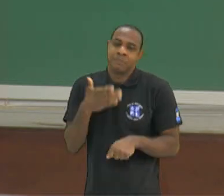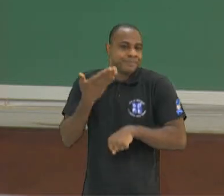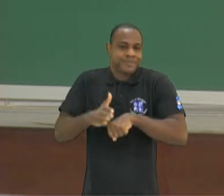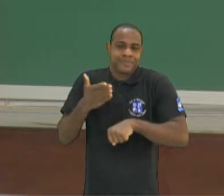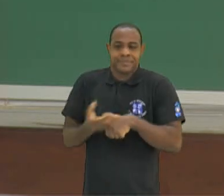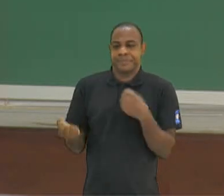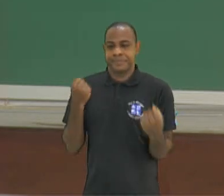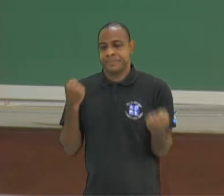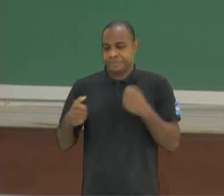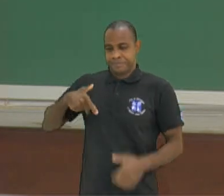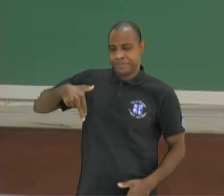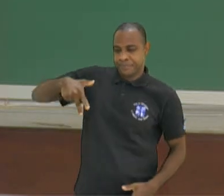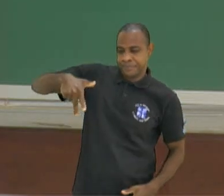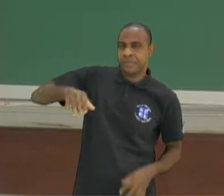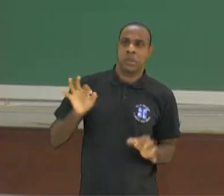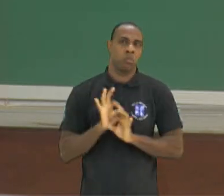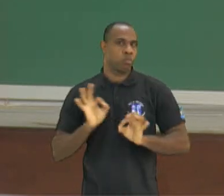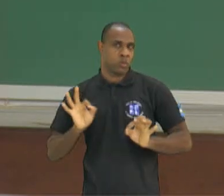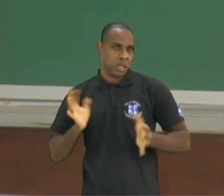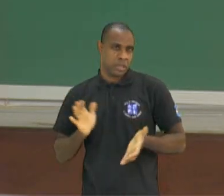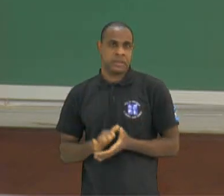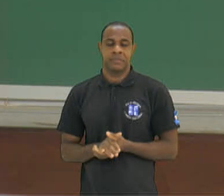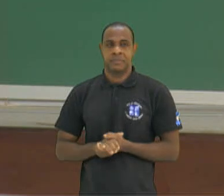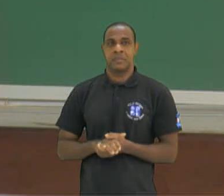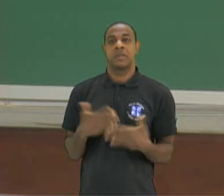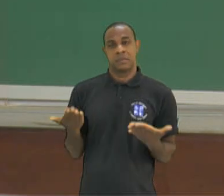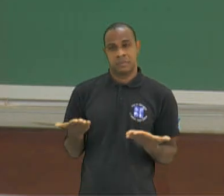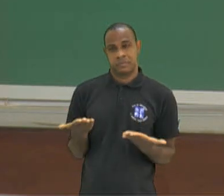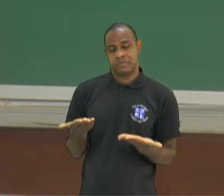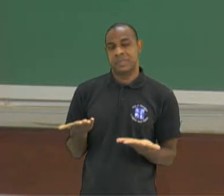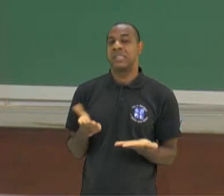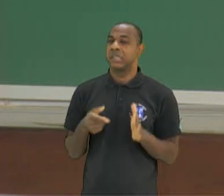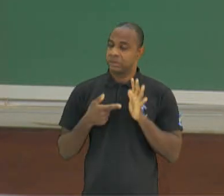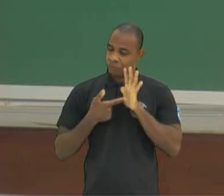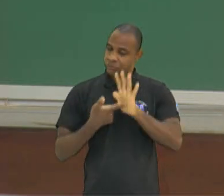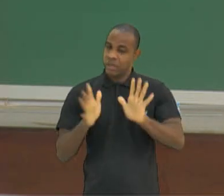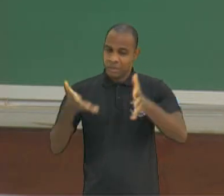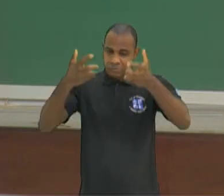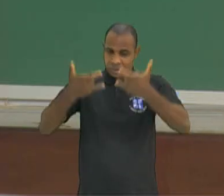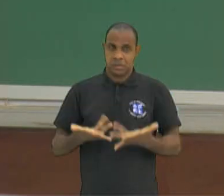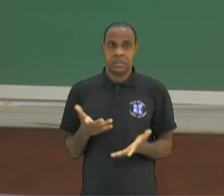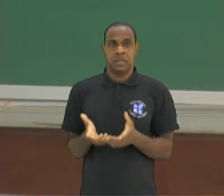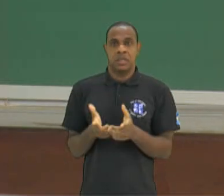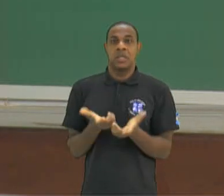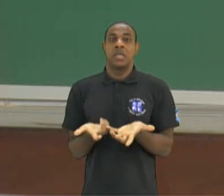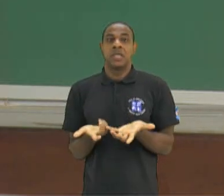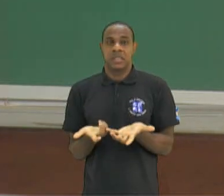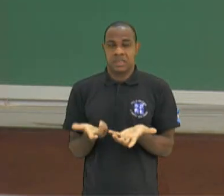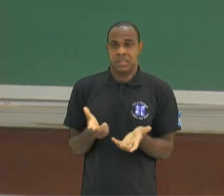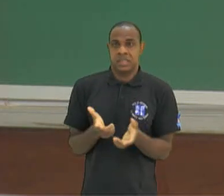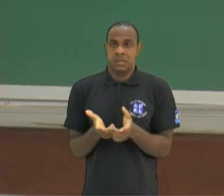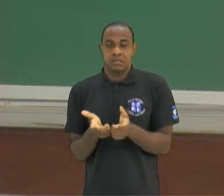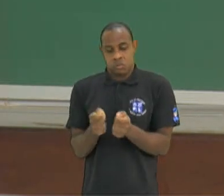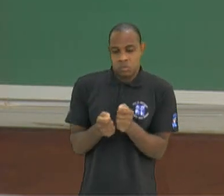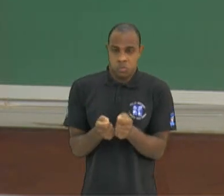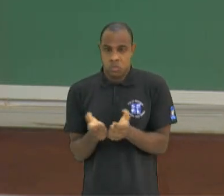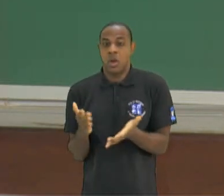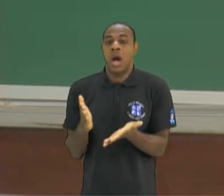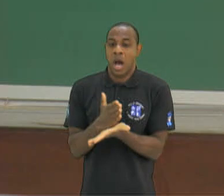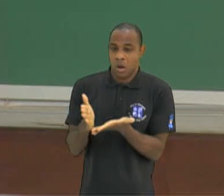praticam exercícios suficientes. Claro, nós já vimos em aulas anteriores que o Exer Game contribui, mas nenhum